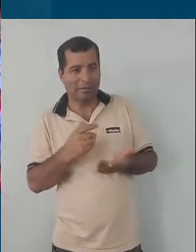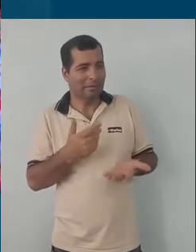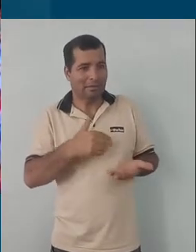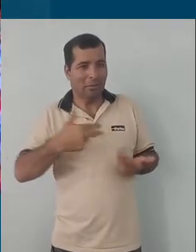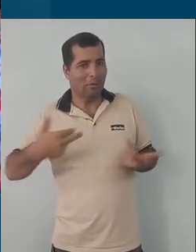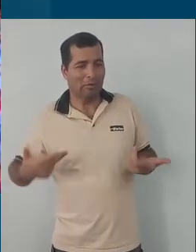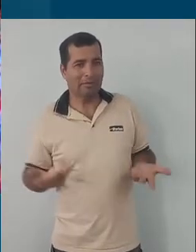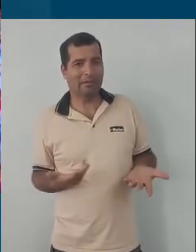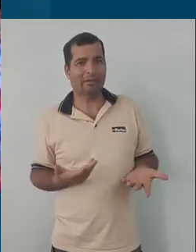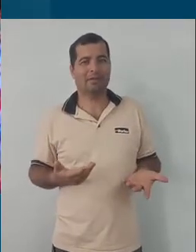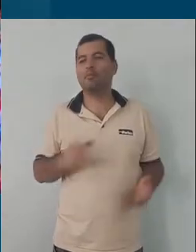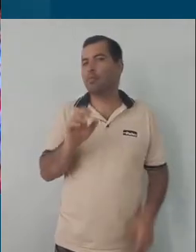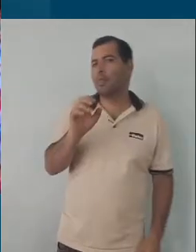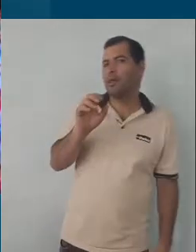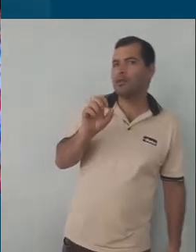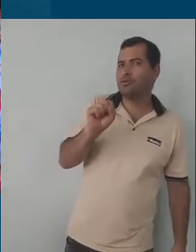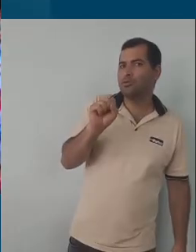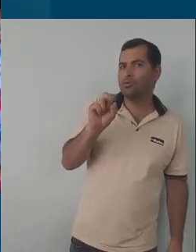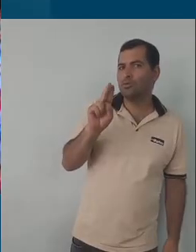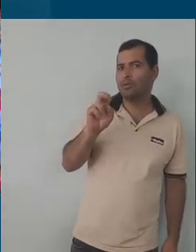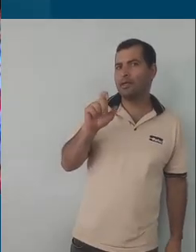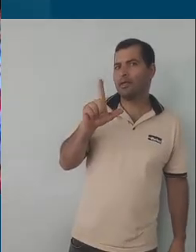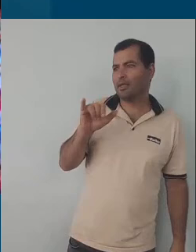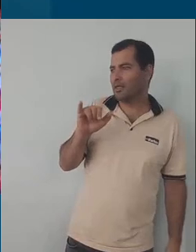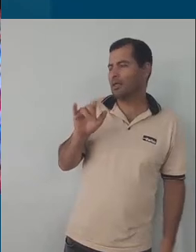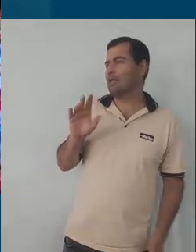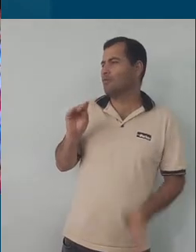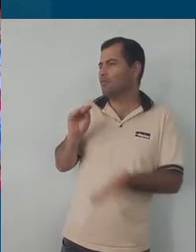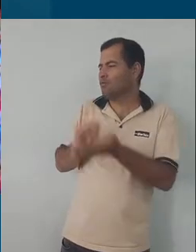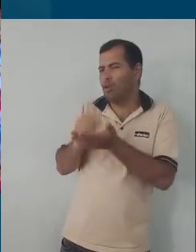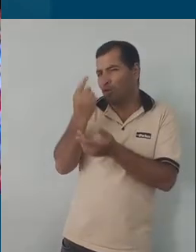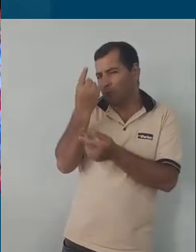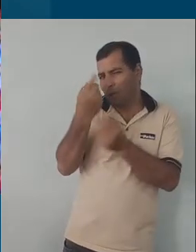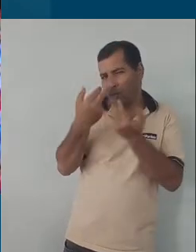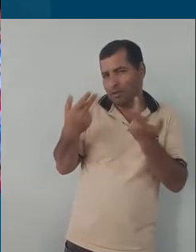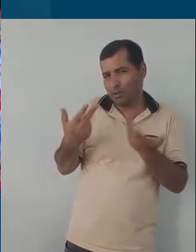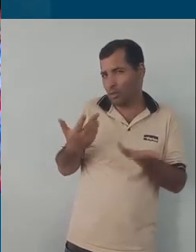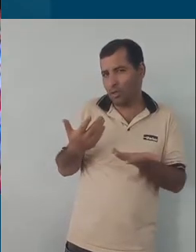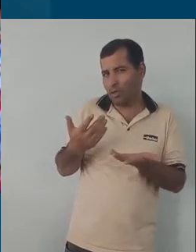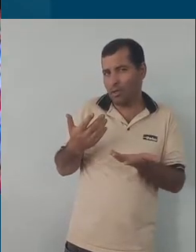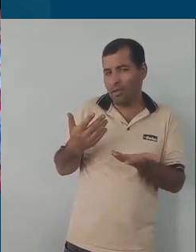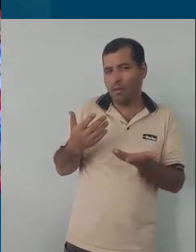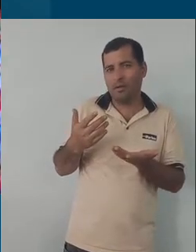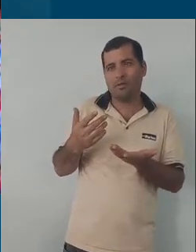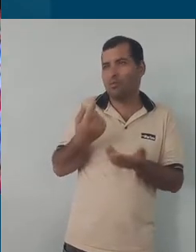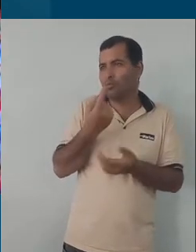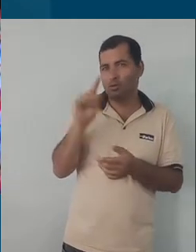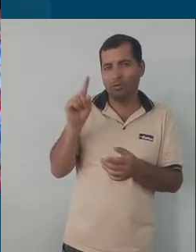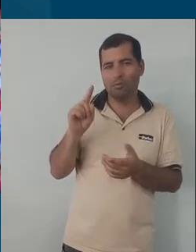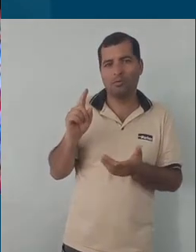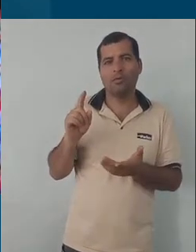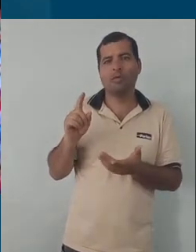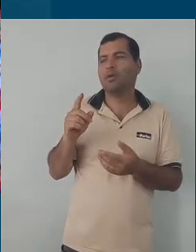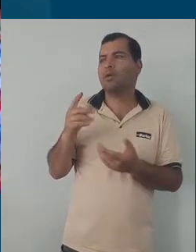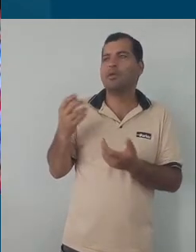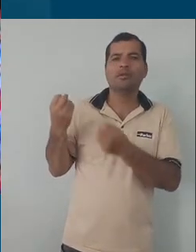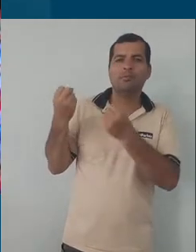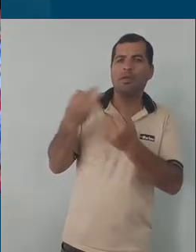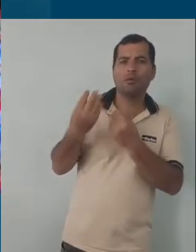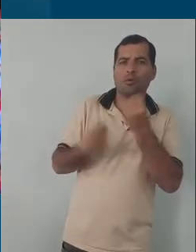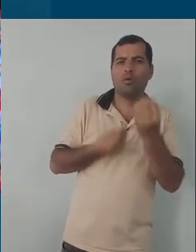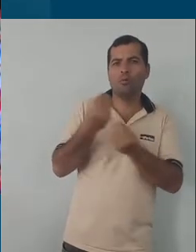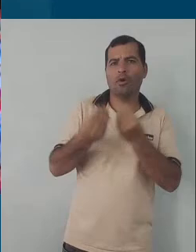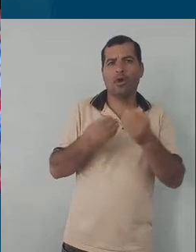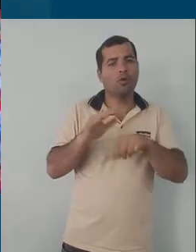Sueli, falta só uma coisinha, talvez para a gente reforçar, que é como é que essa conversa entre